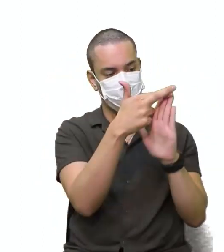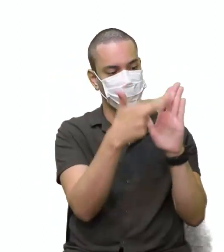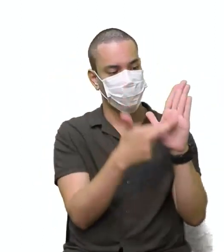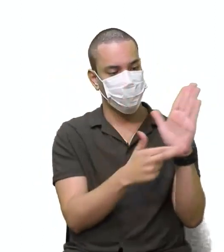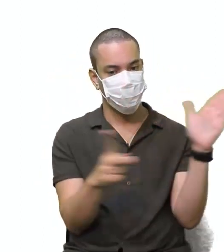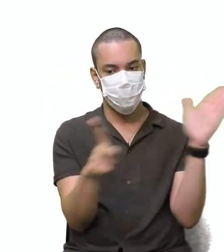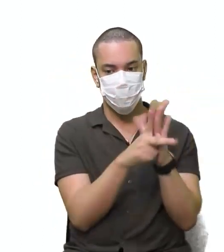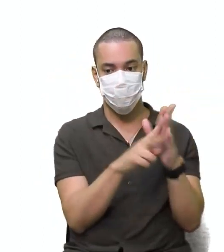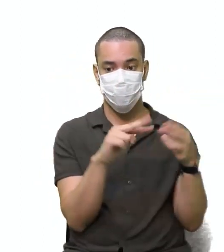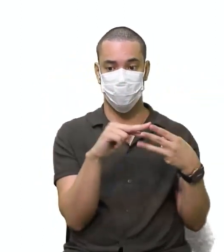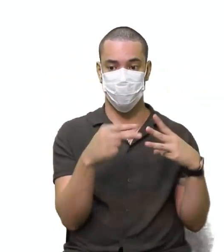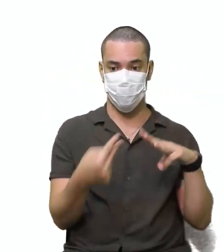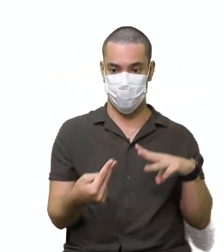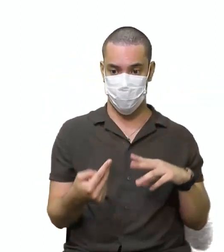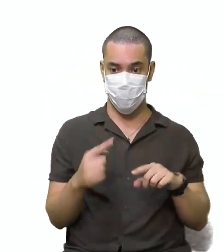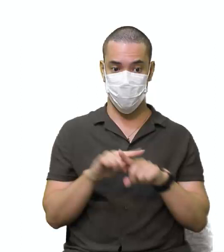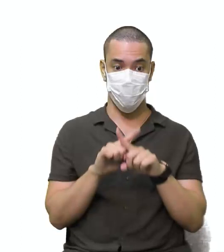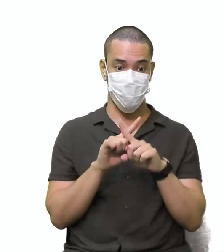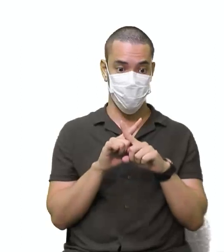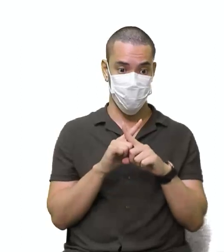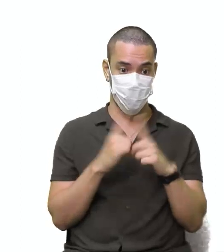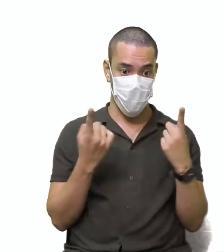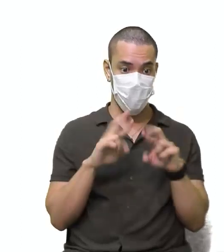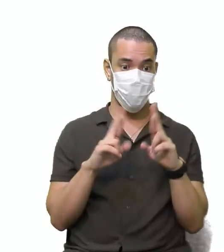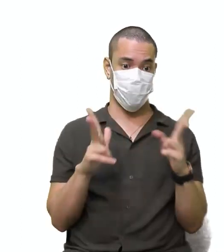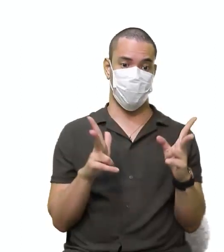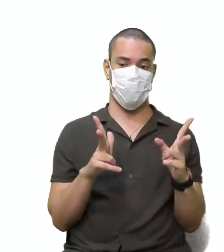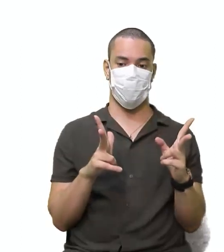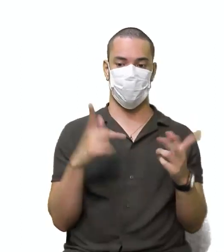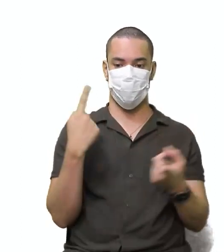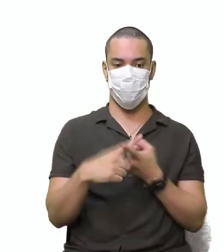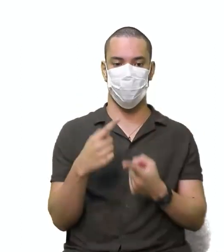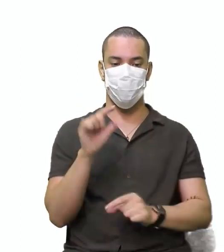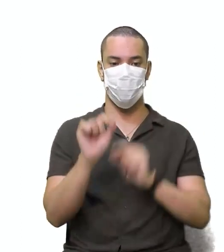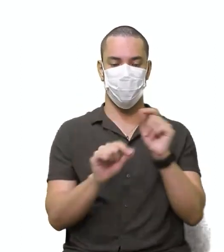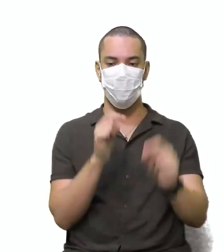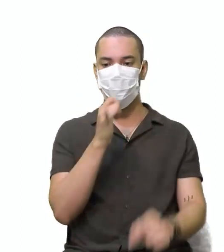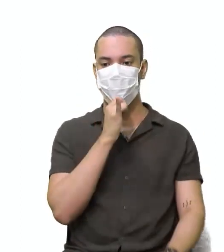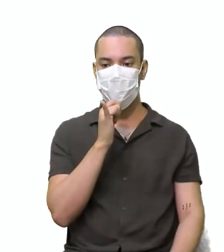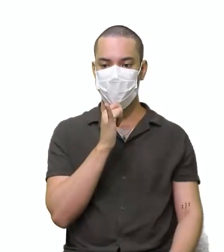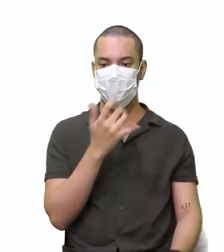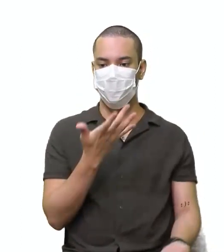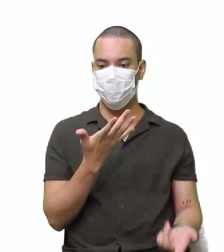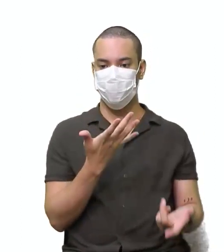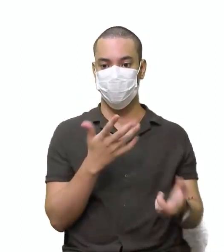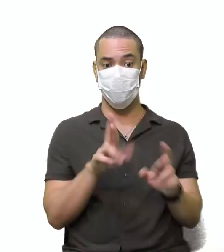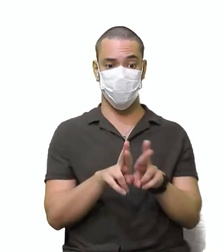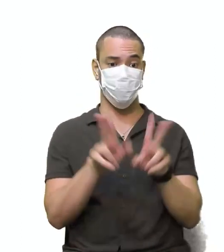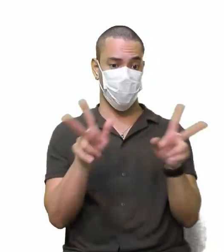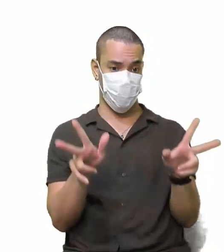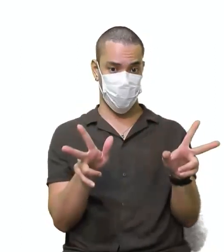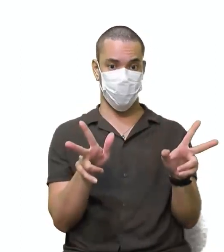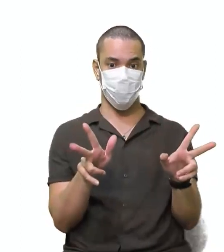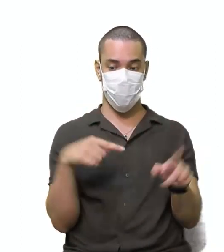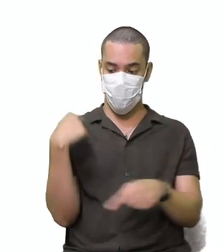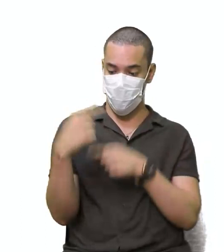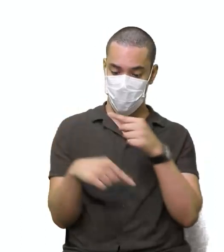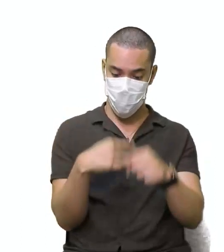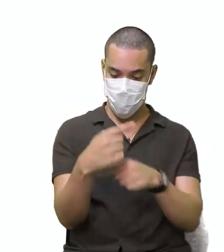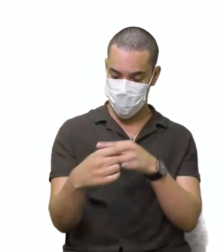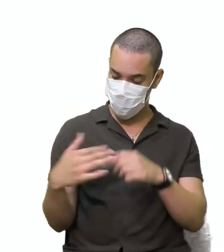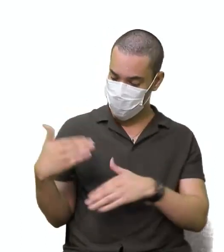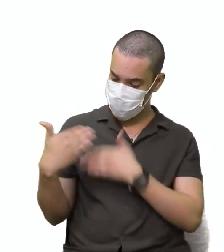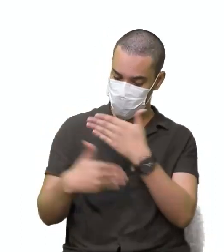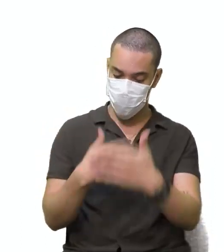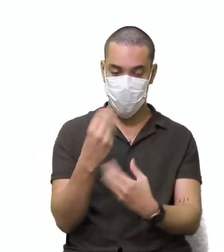herança mendeliana, né? Daquela explicação de Mendel, ou seja, é como se fossem heranças diferenciadas. Então, aqui a gente está falando